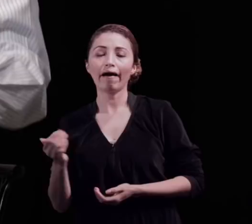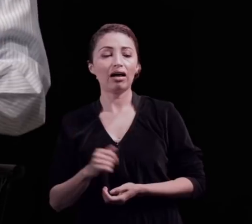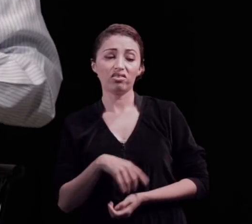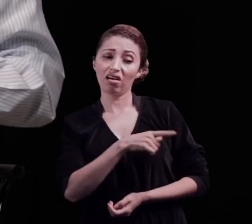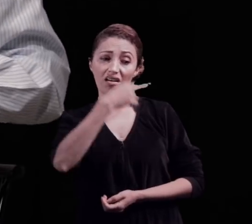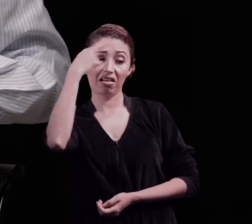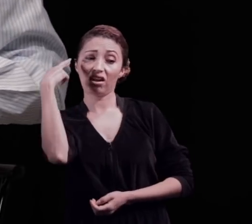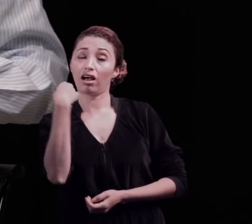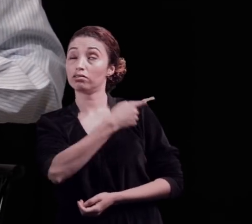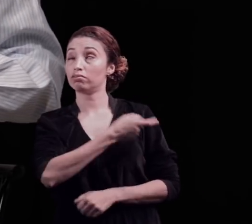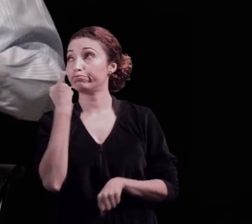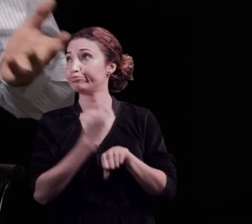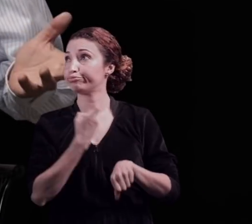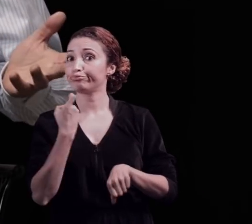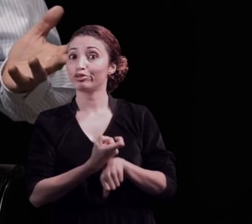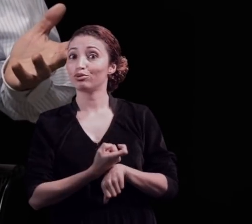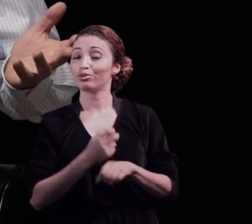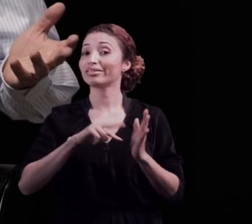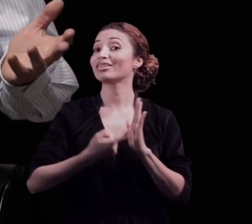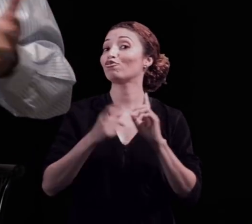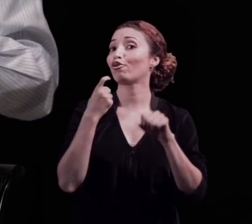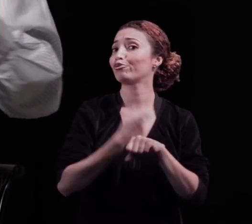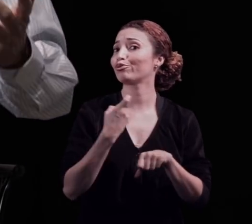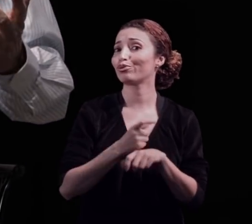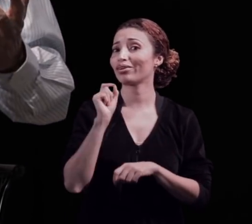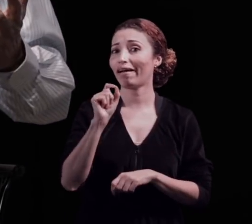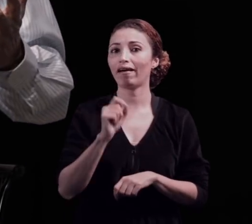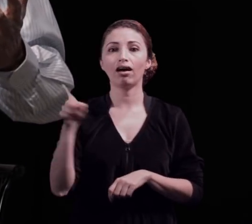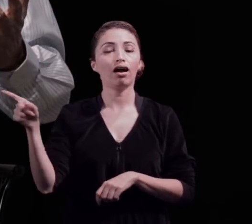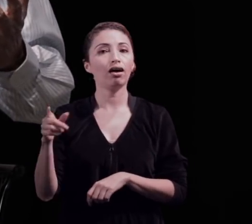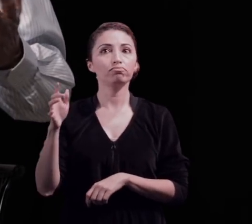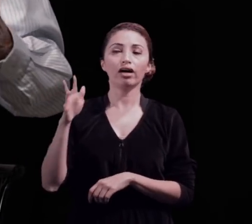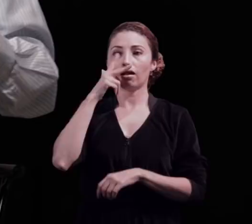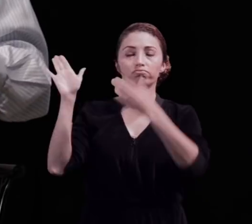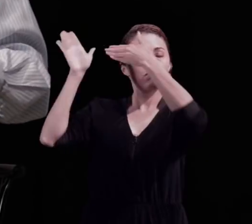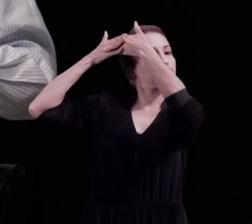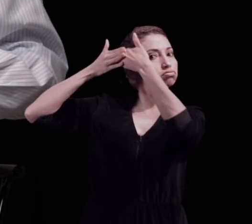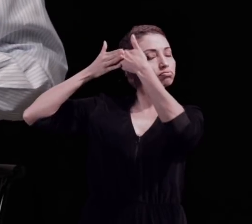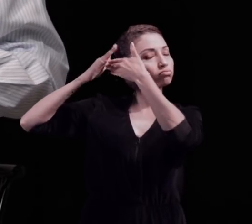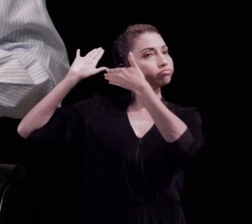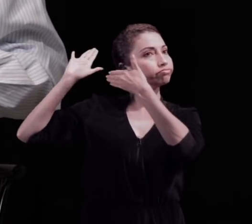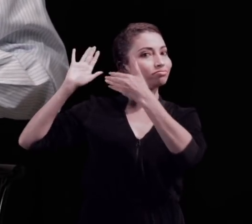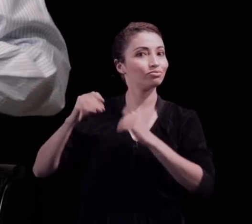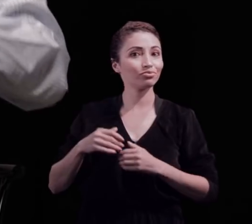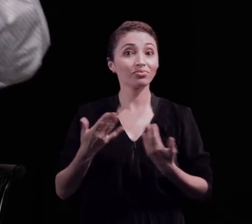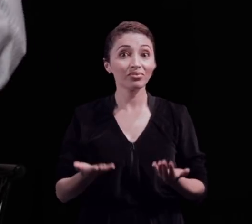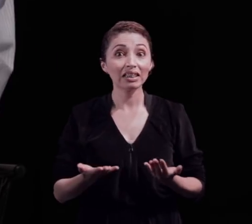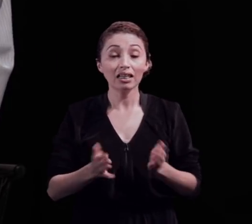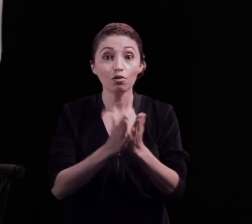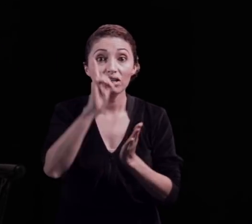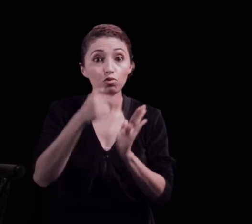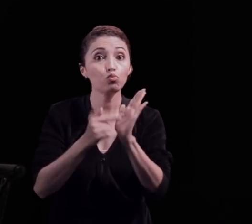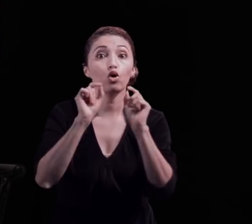cabeça dura. O que é a cabeça dura? Falta de convencimento, falta de entendimento. E que